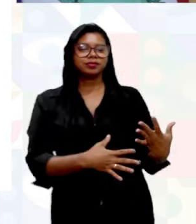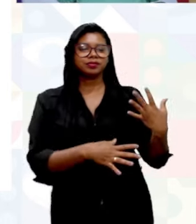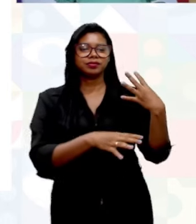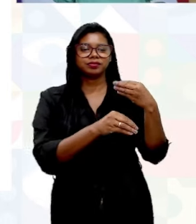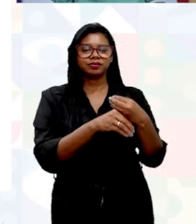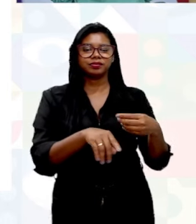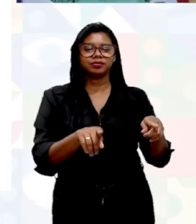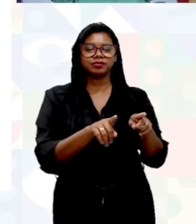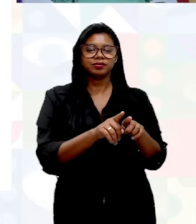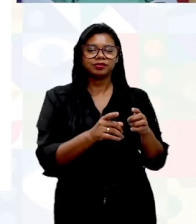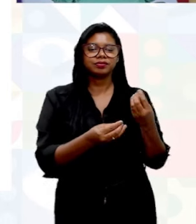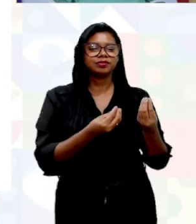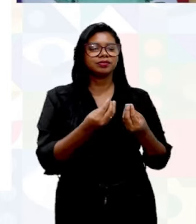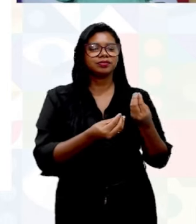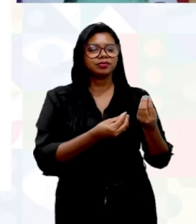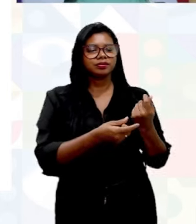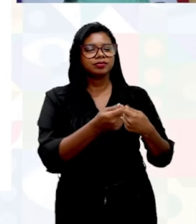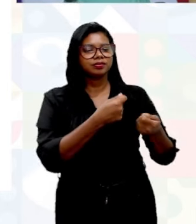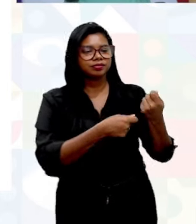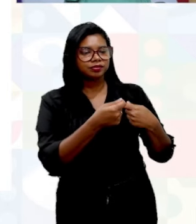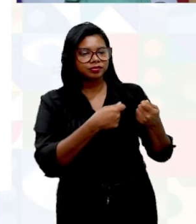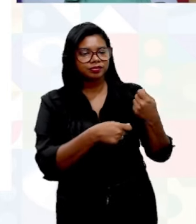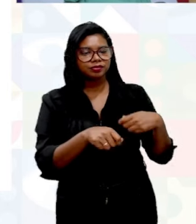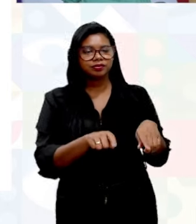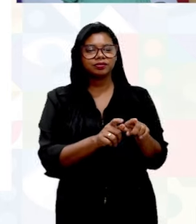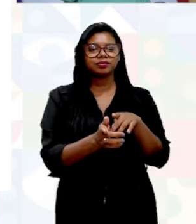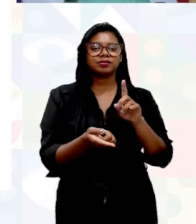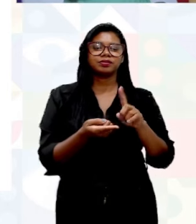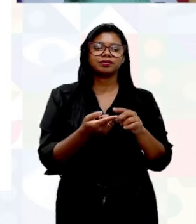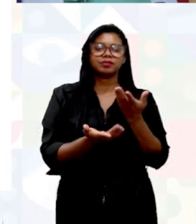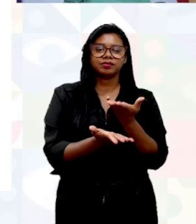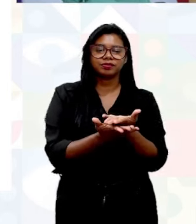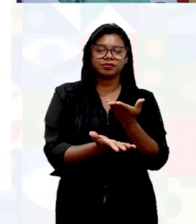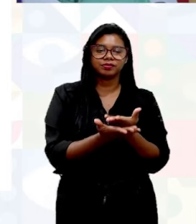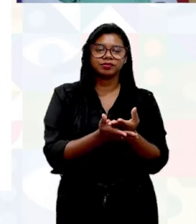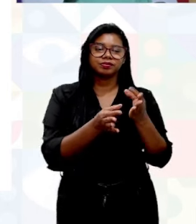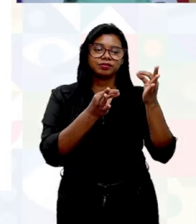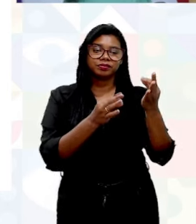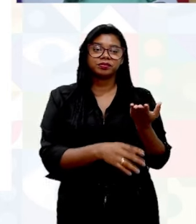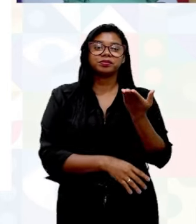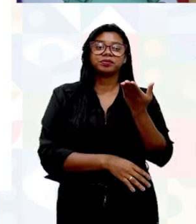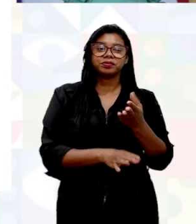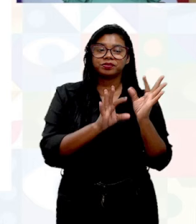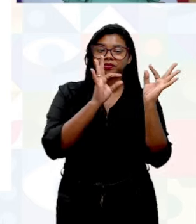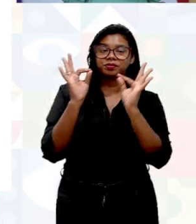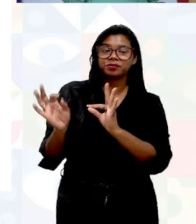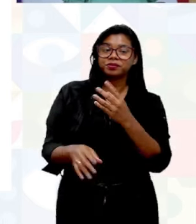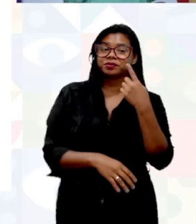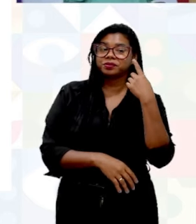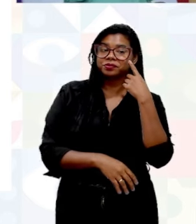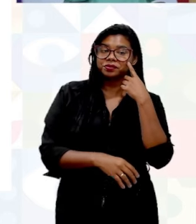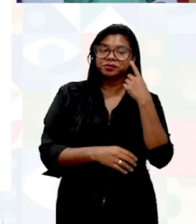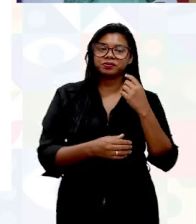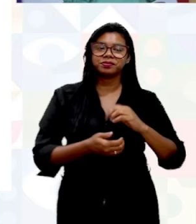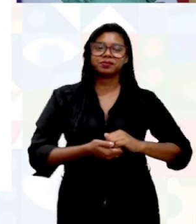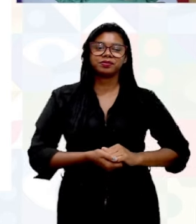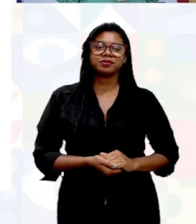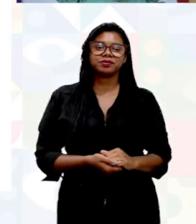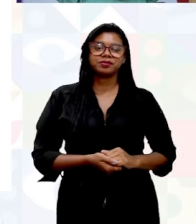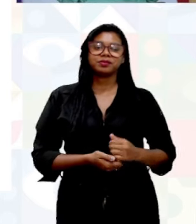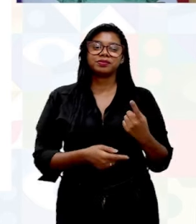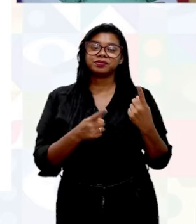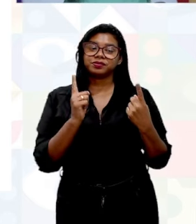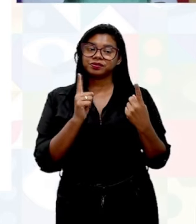da negociação, né? Até aqui, estudante, com certeza você já me ouviu falar, né, na primeira